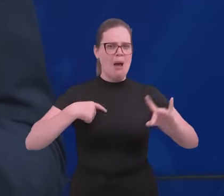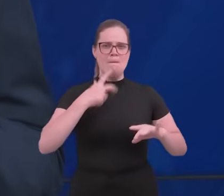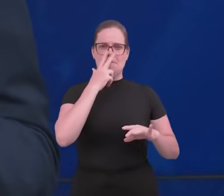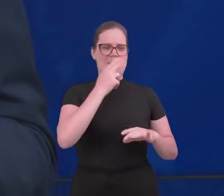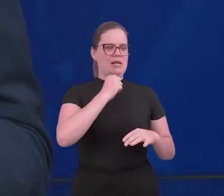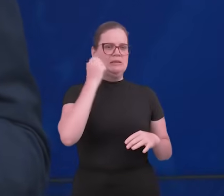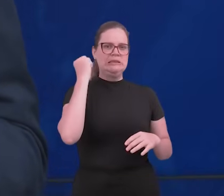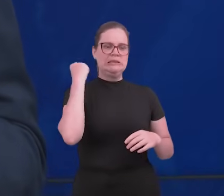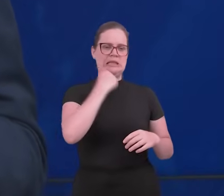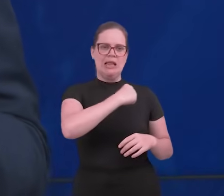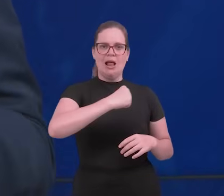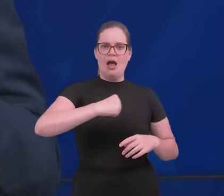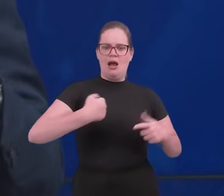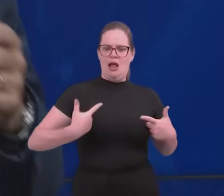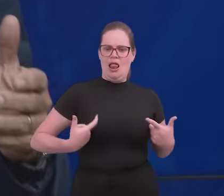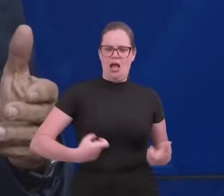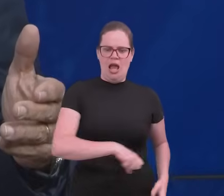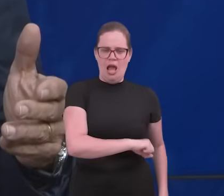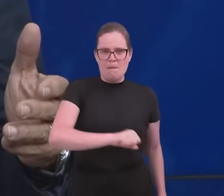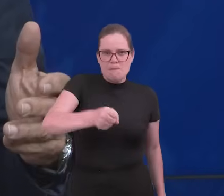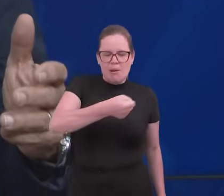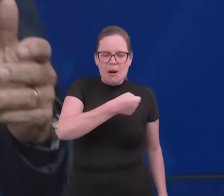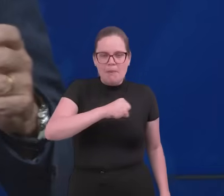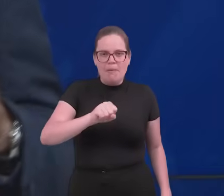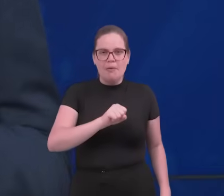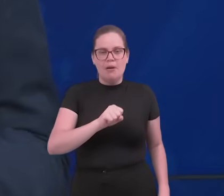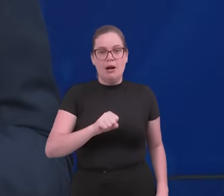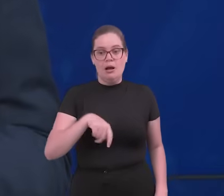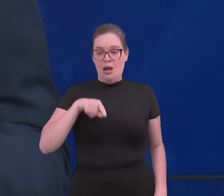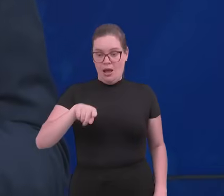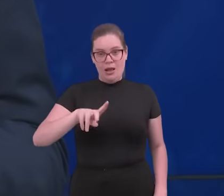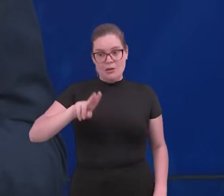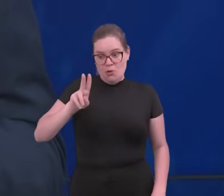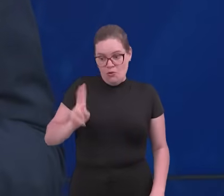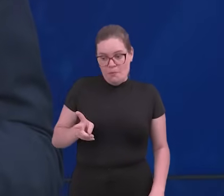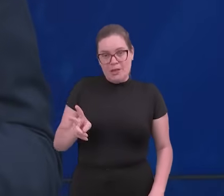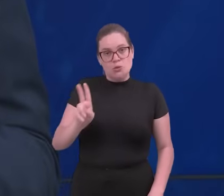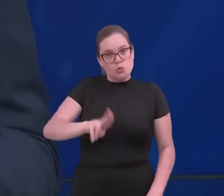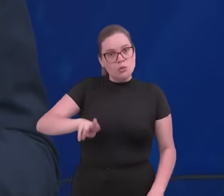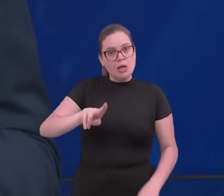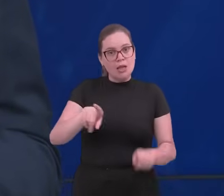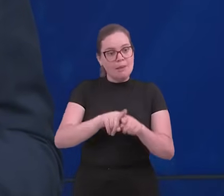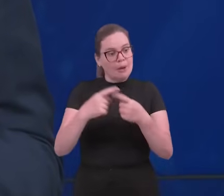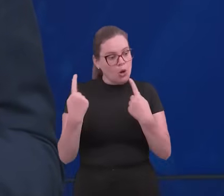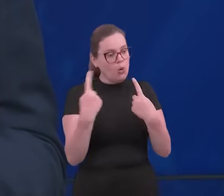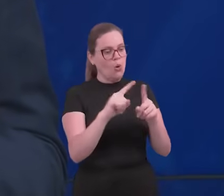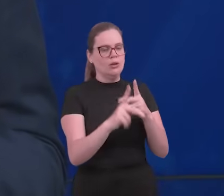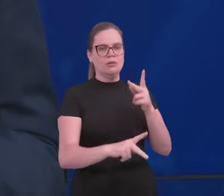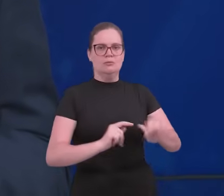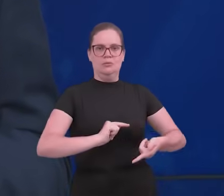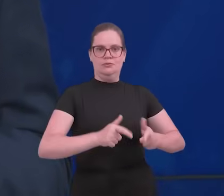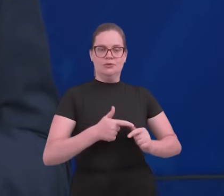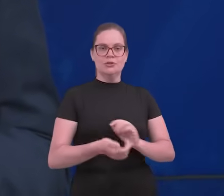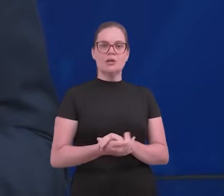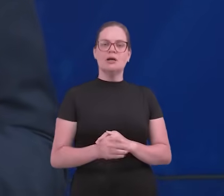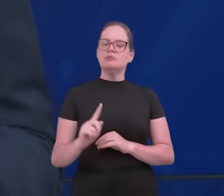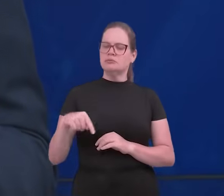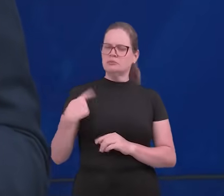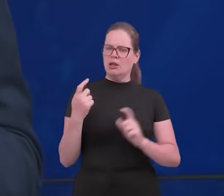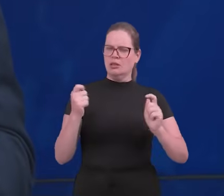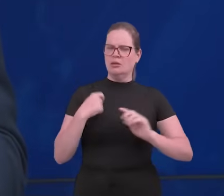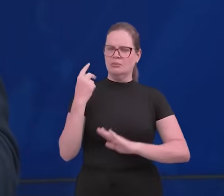mesma tática de guerra contra Israel. Esse registro encontramos no